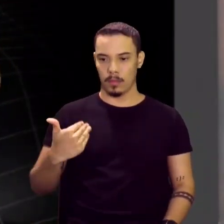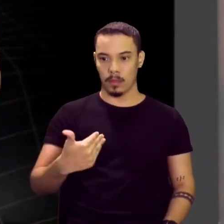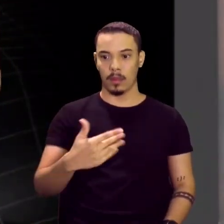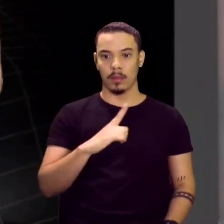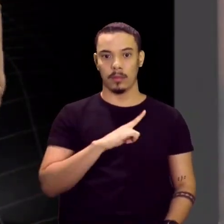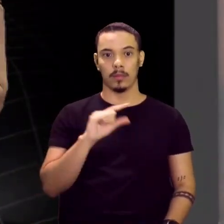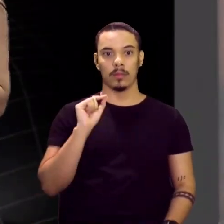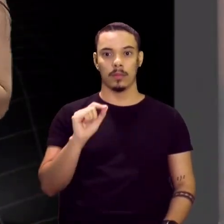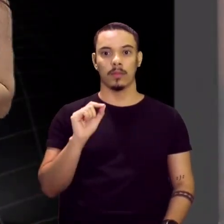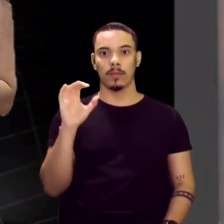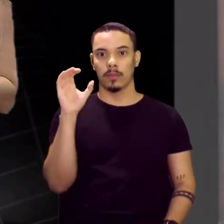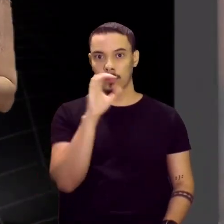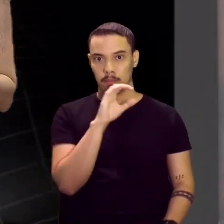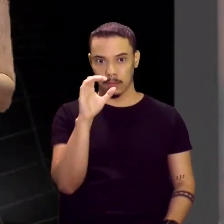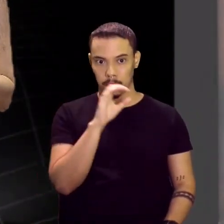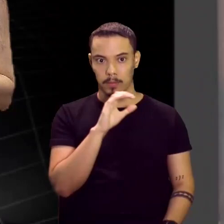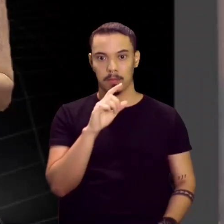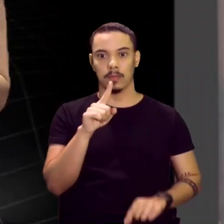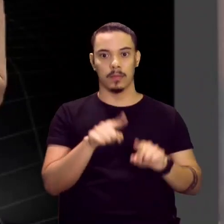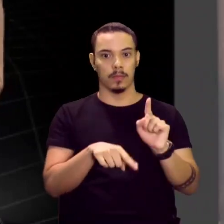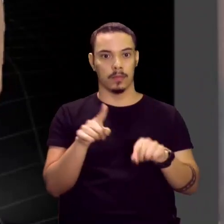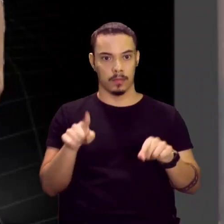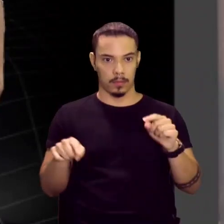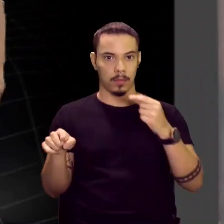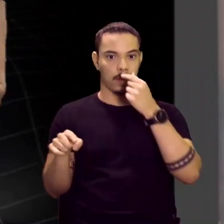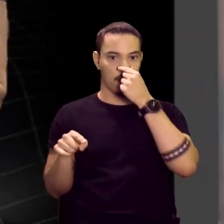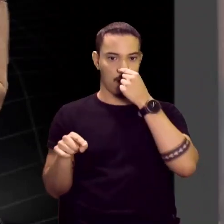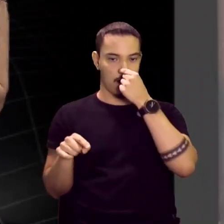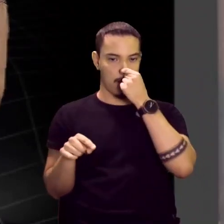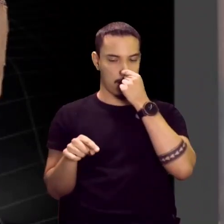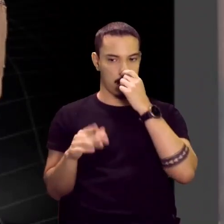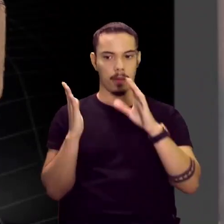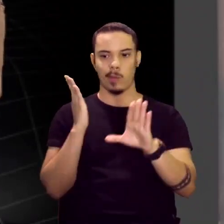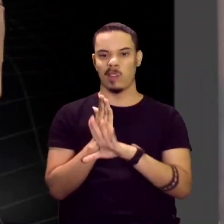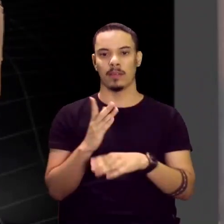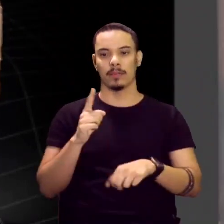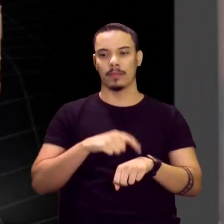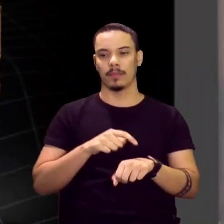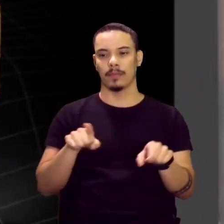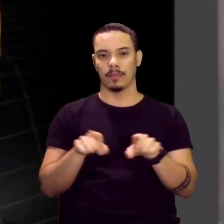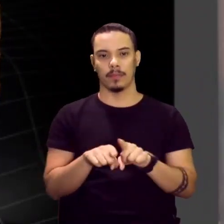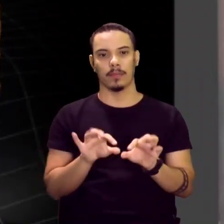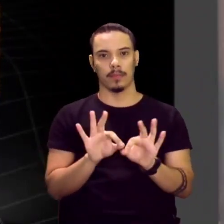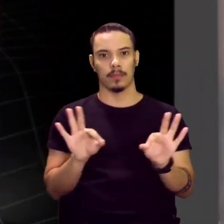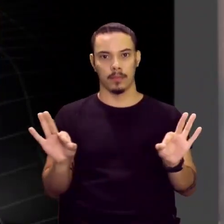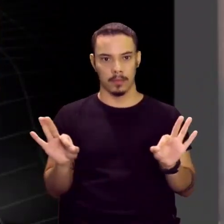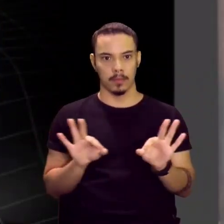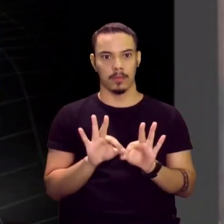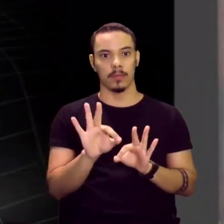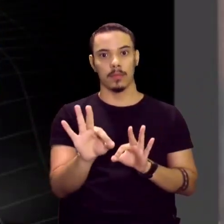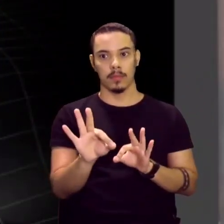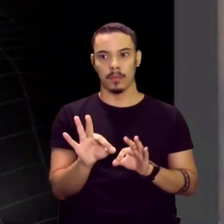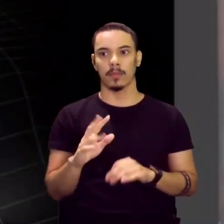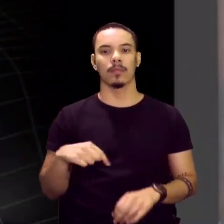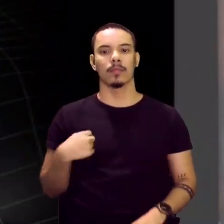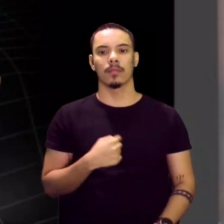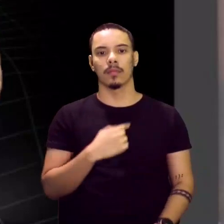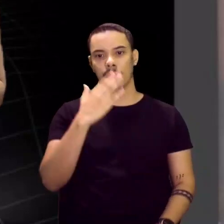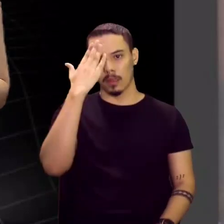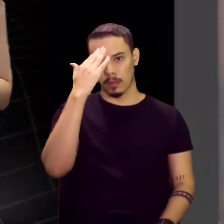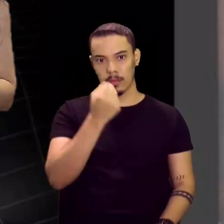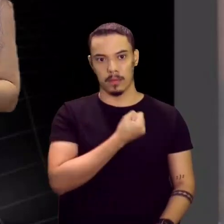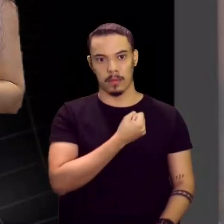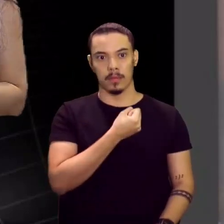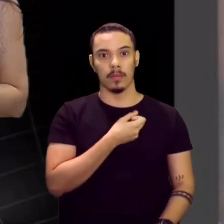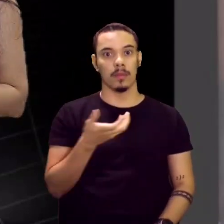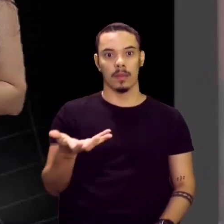temos tanto que a velocidade ela varia em função do tempo e também a distância, né? Isso, as posições variam, a velocidade também. Então,